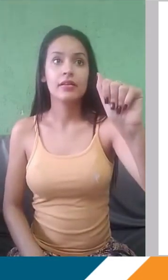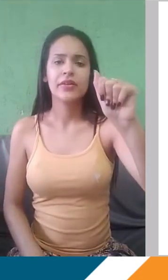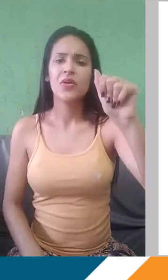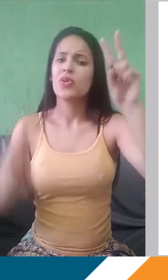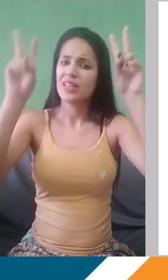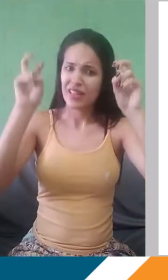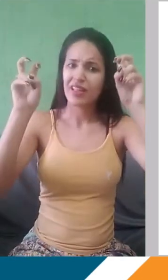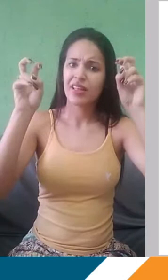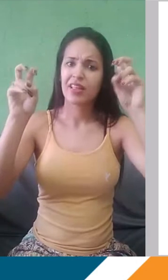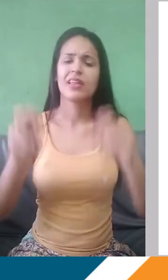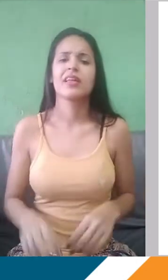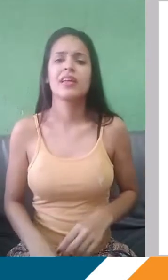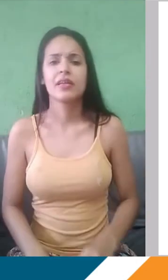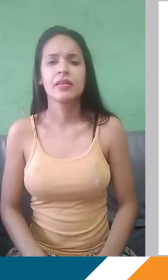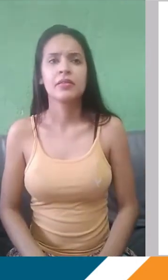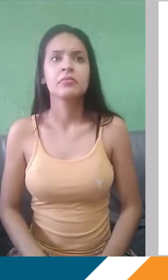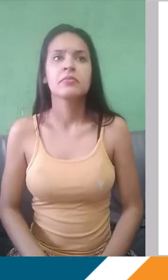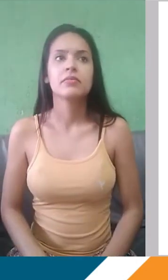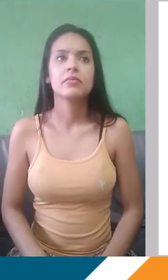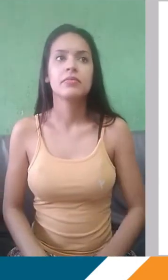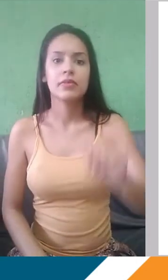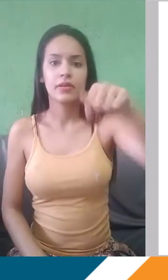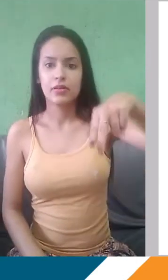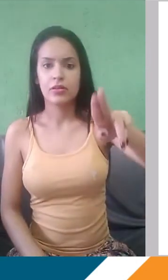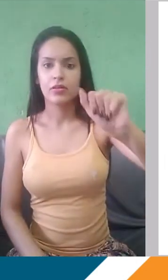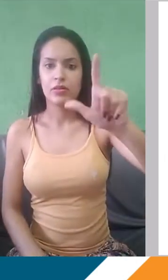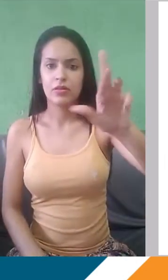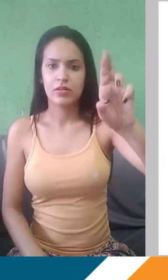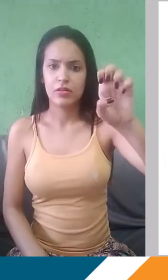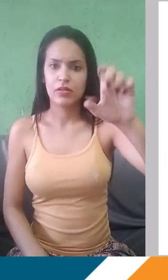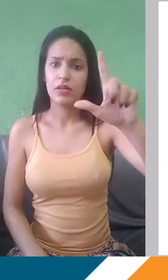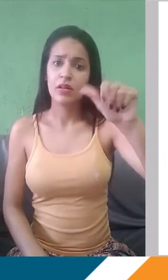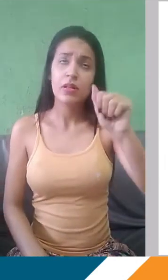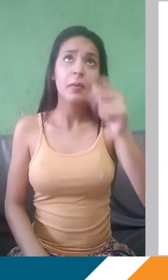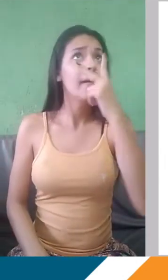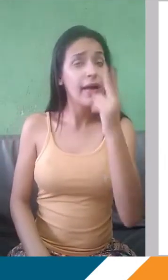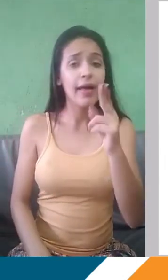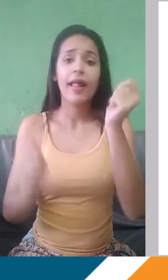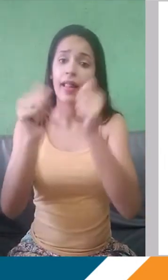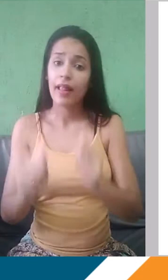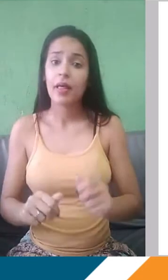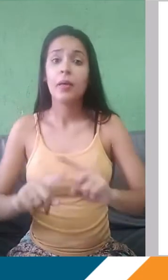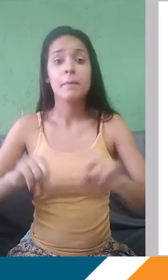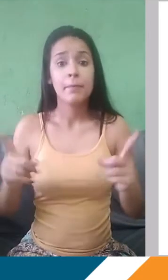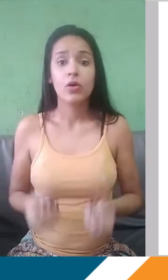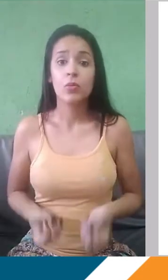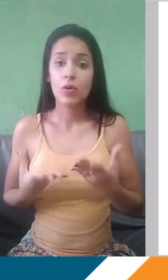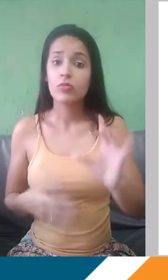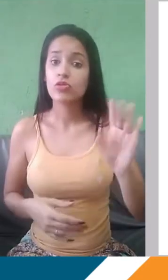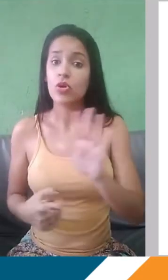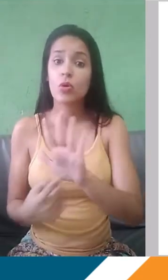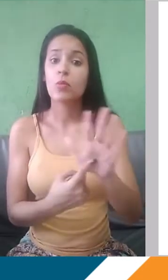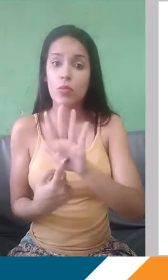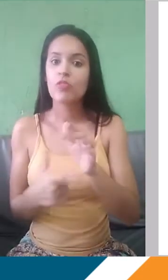título Aquarela e o objeto cavalete podem remeter ao campo das artes plásticas, mas no poema